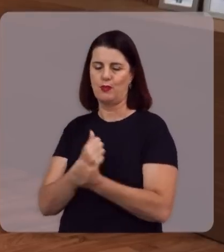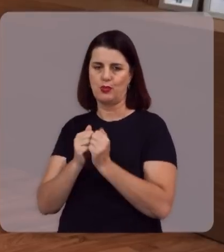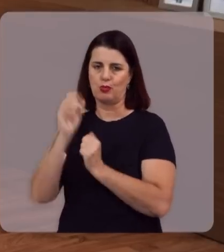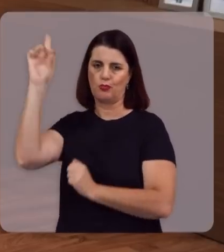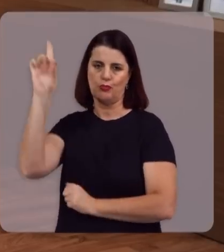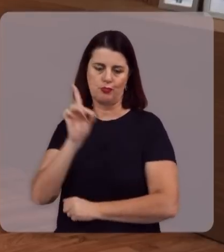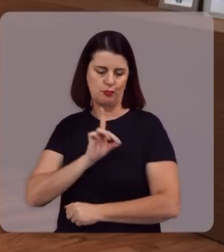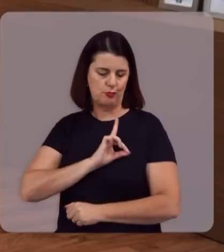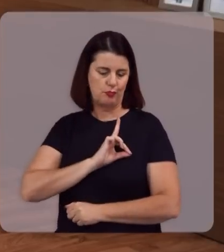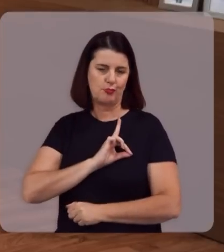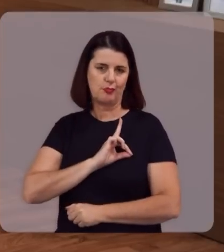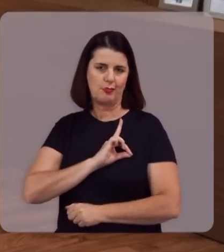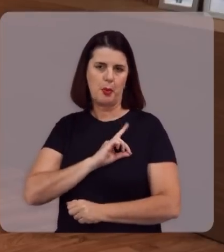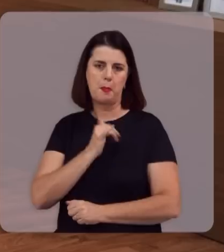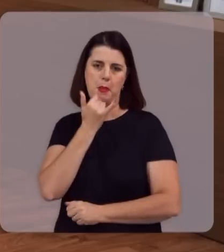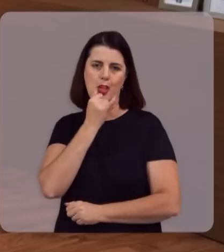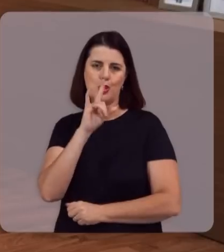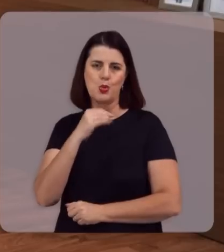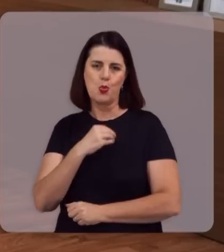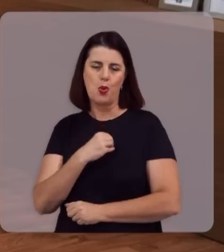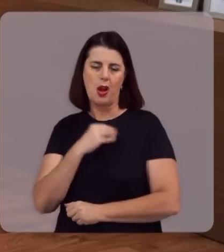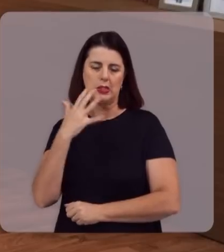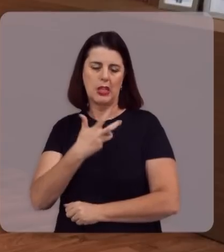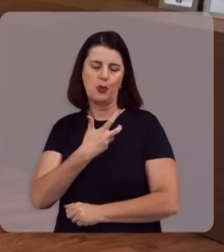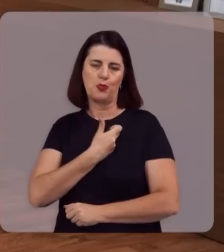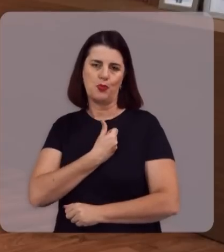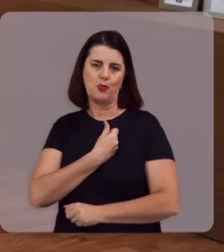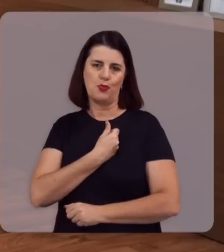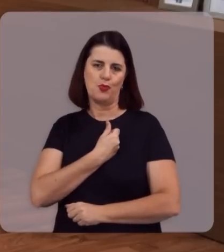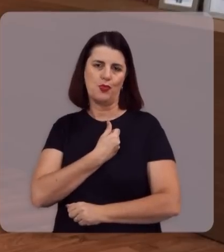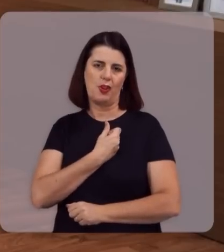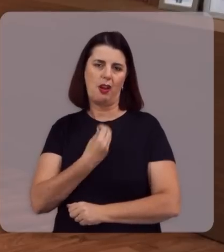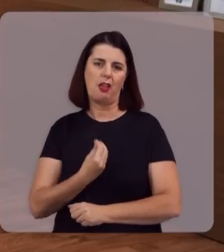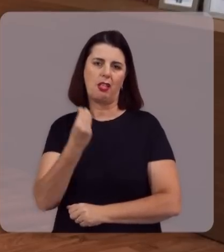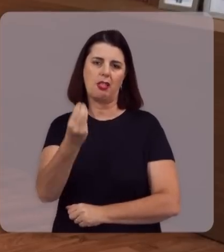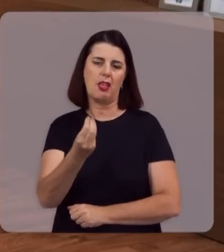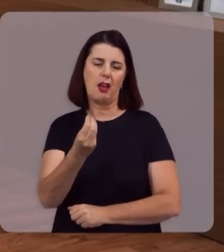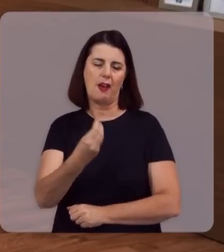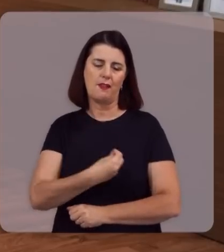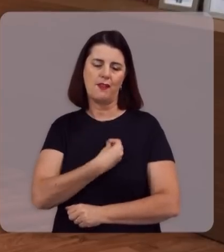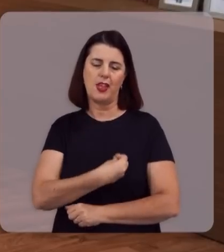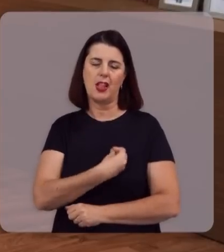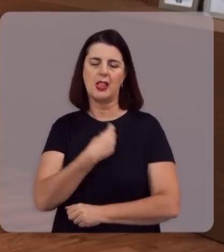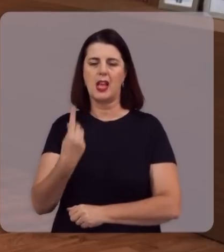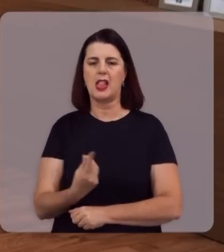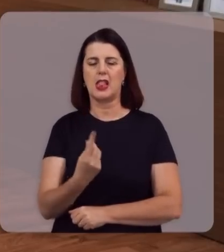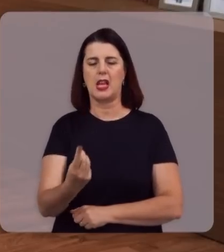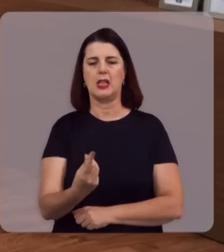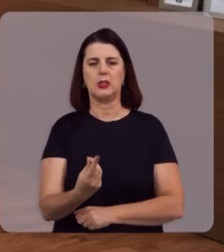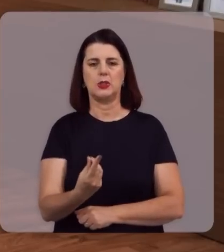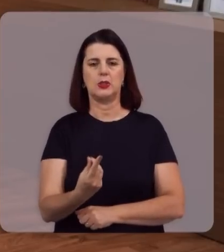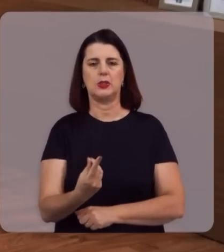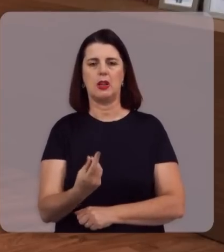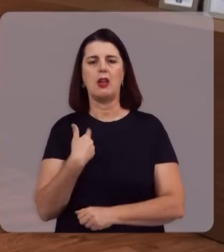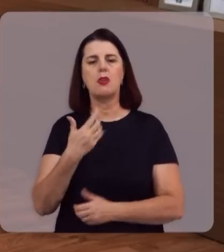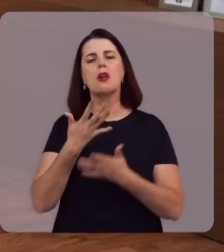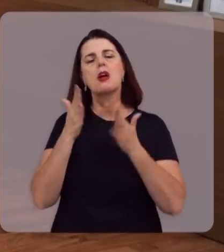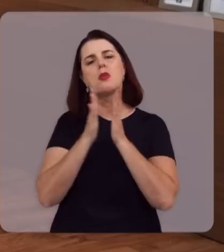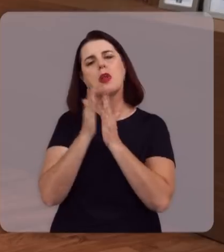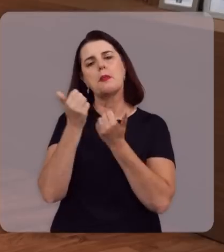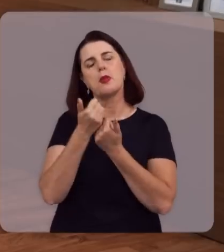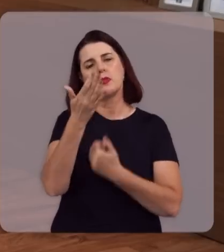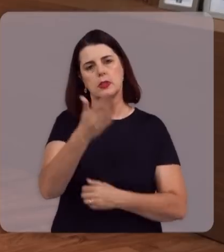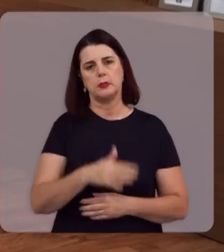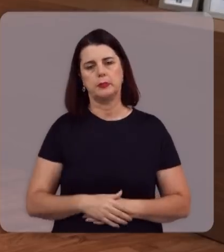você, perdoar você, salvar você e dar a você a vida eterna. Eu quero orar com